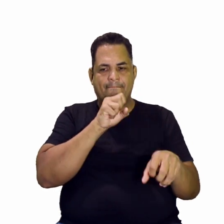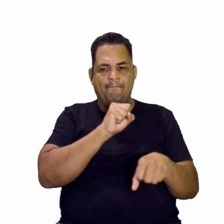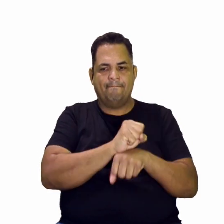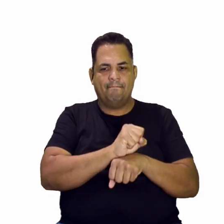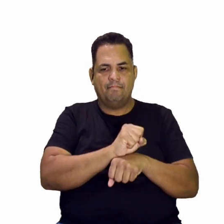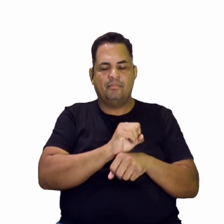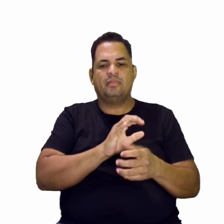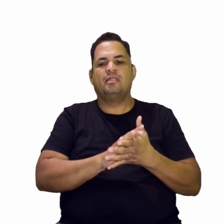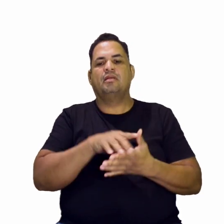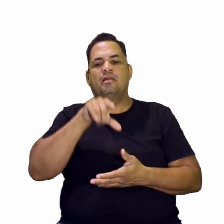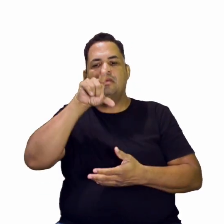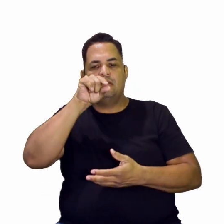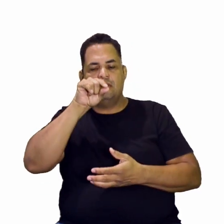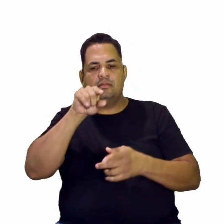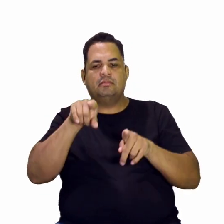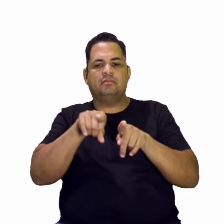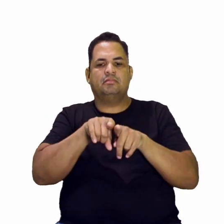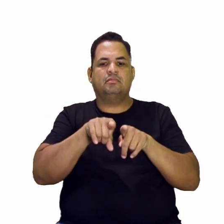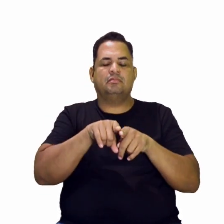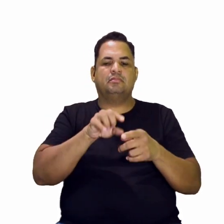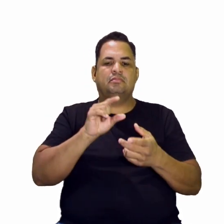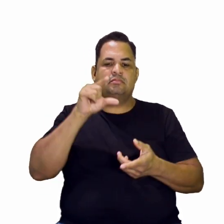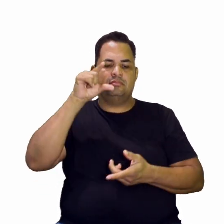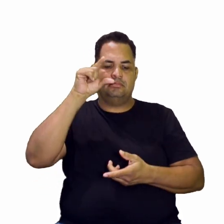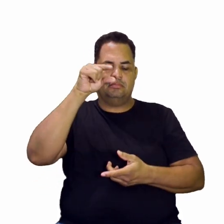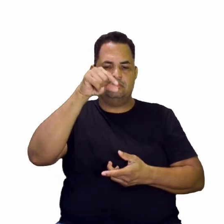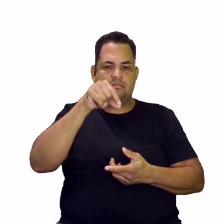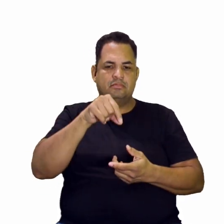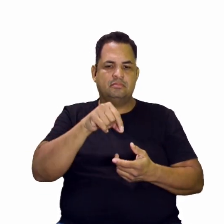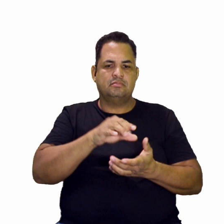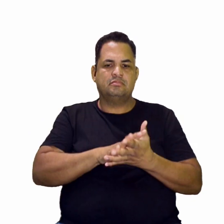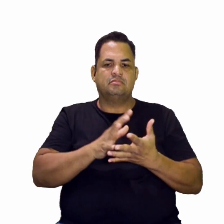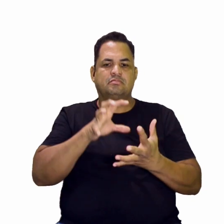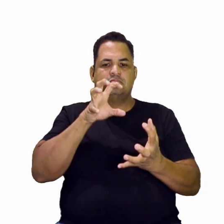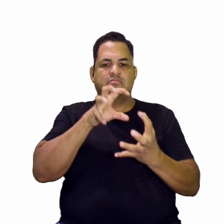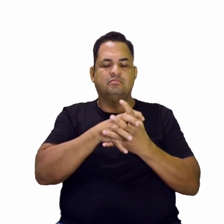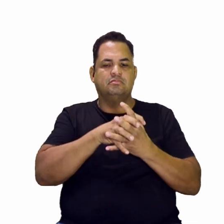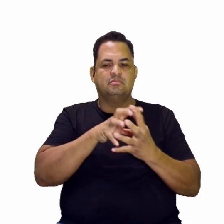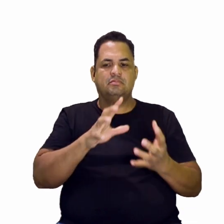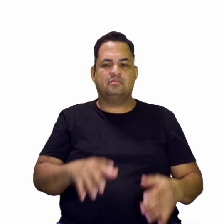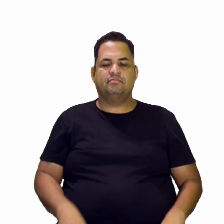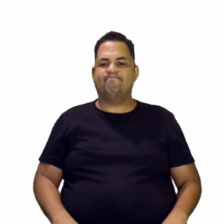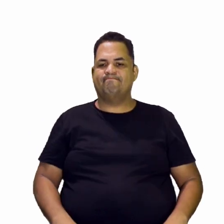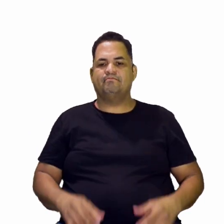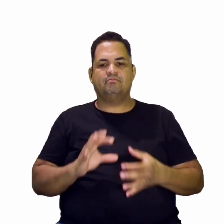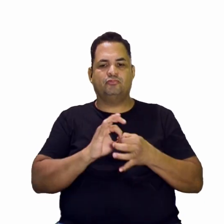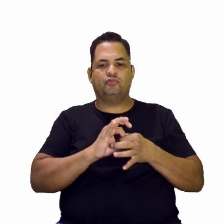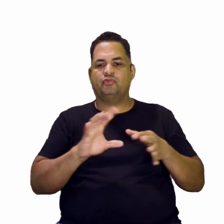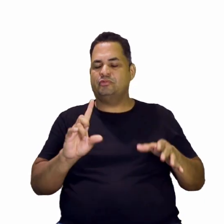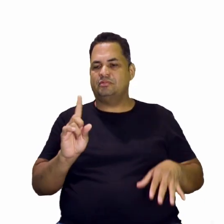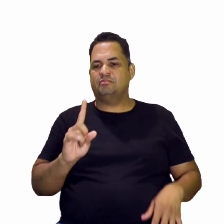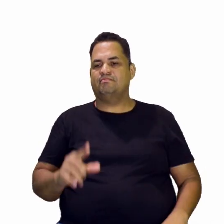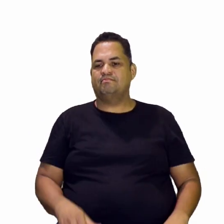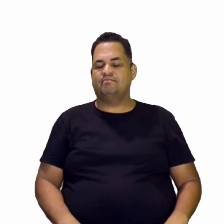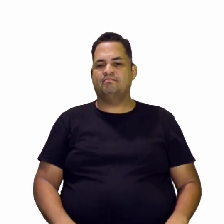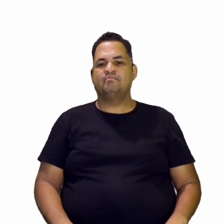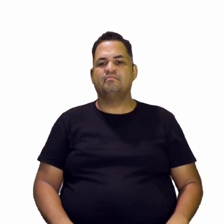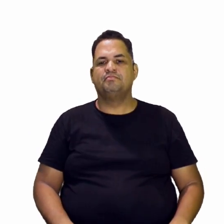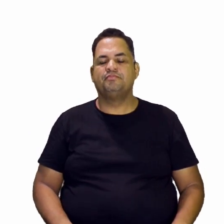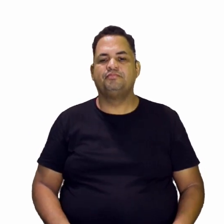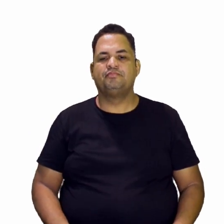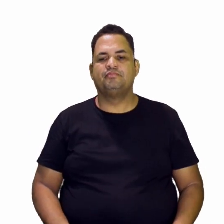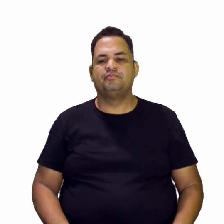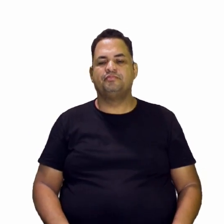as aves também, né? As arpias, por exemplo, elas travam as garras dela, não larga de jeito nenhum, tá? E aí